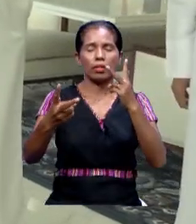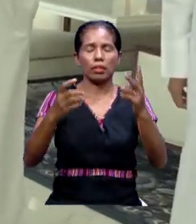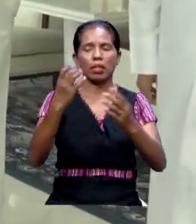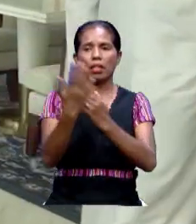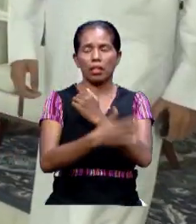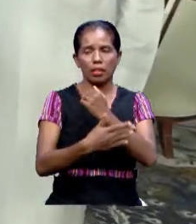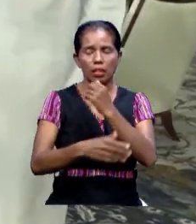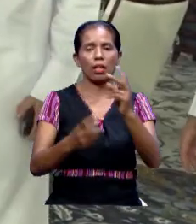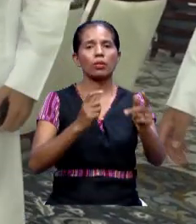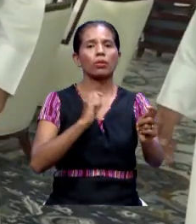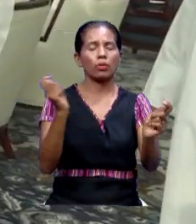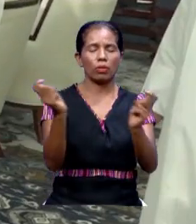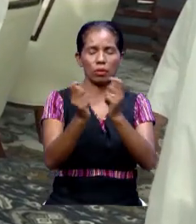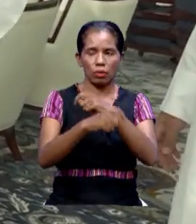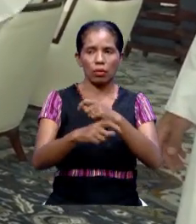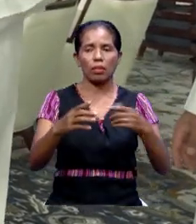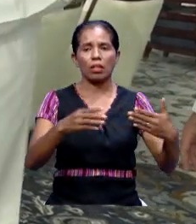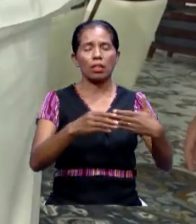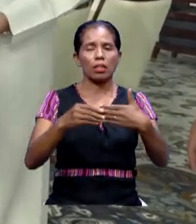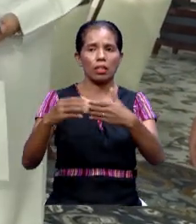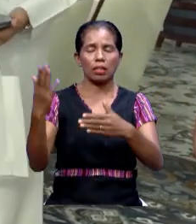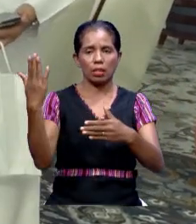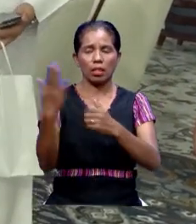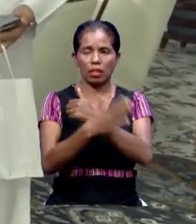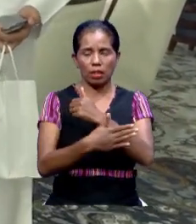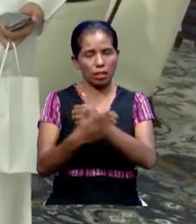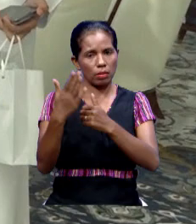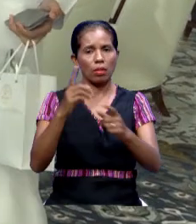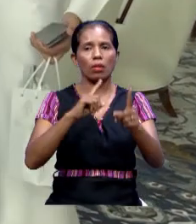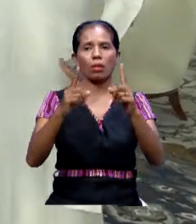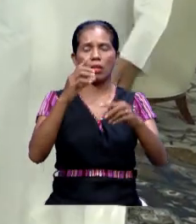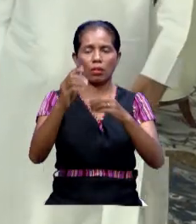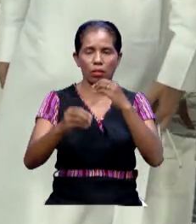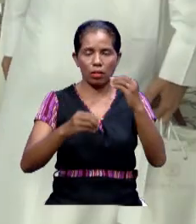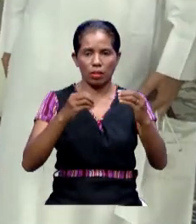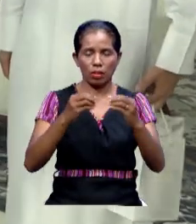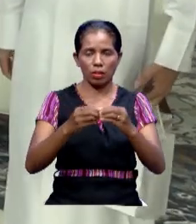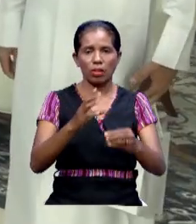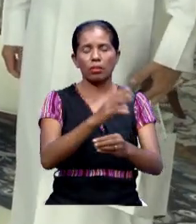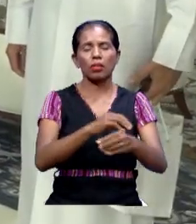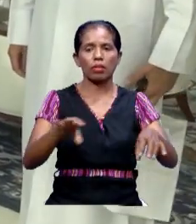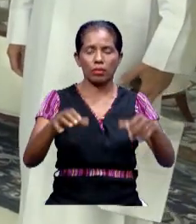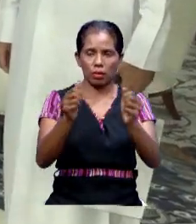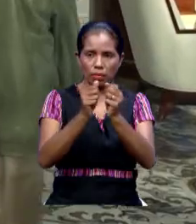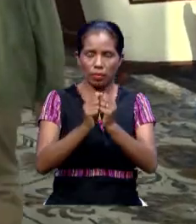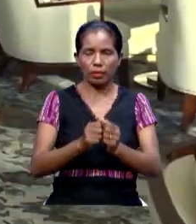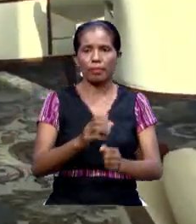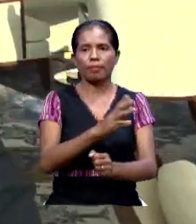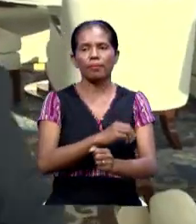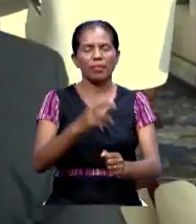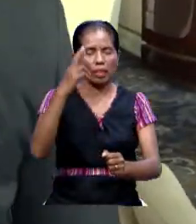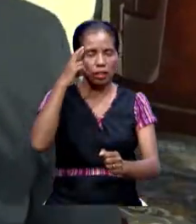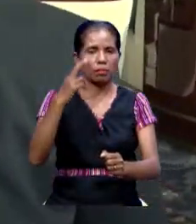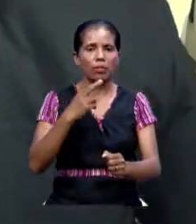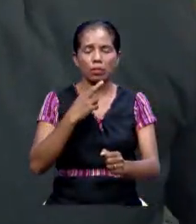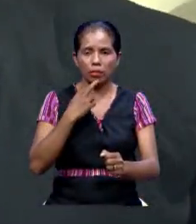troca relação diplomática com o líder Sira Iharai Refere no Moscou Lia Konaba forma cooperação. Além de Nera Muzorta